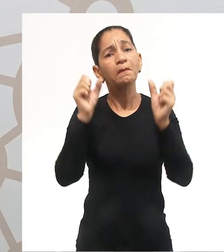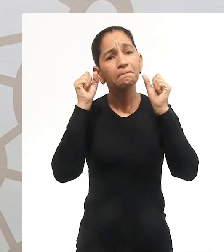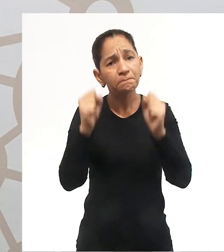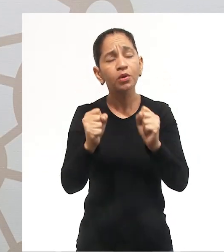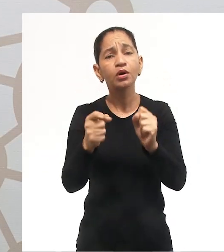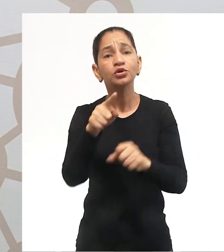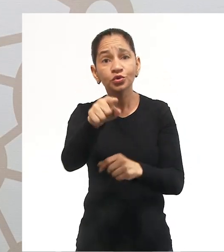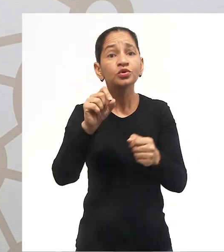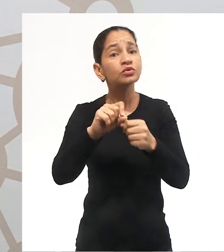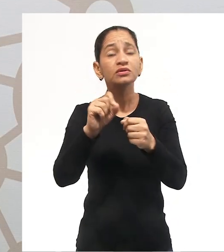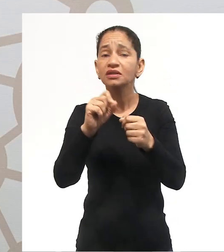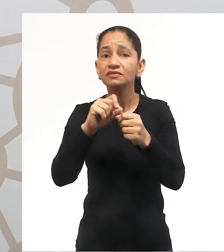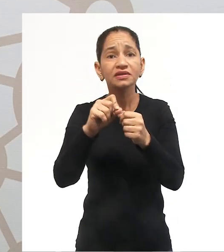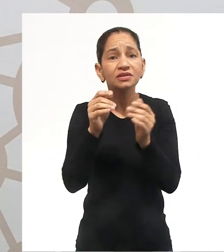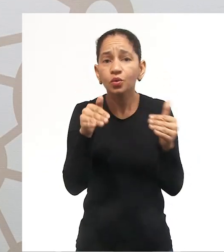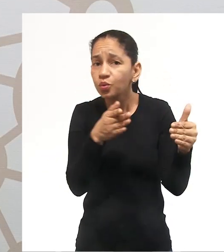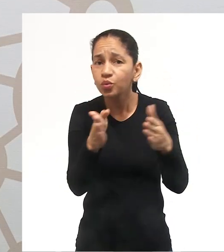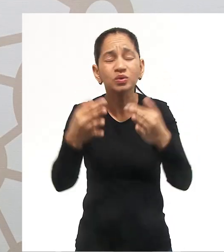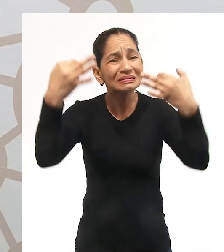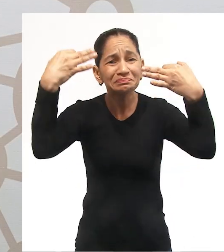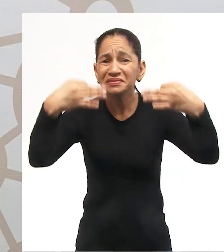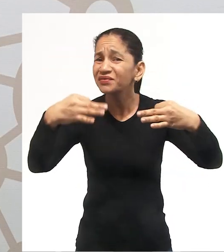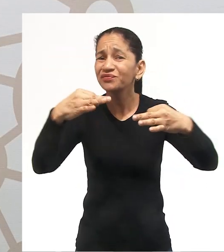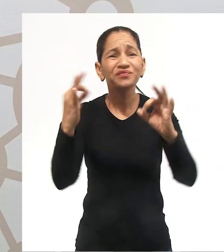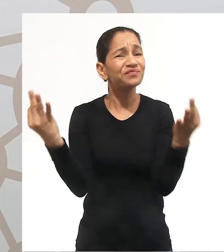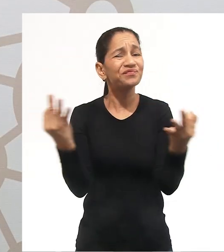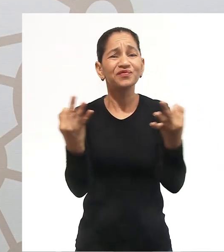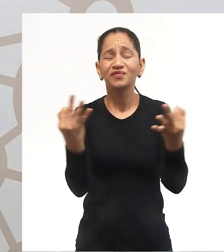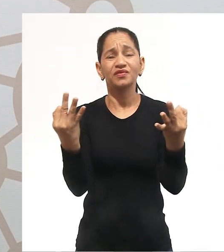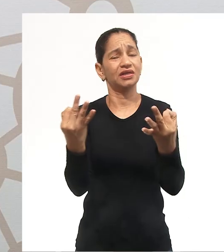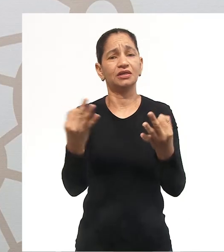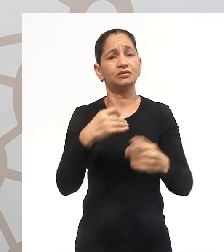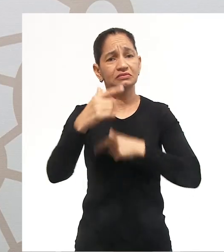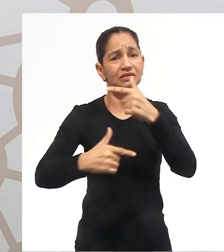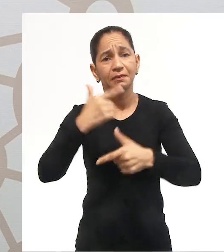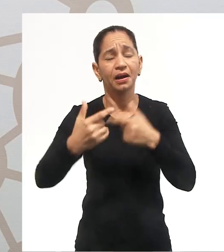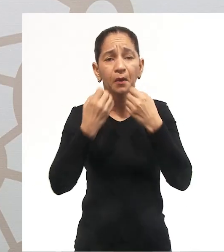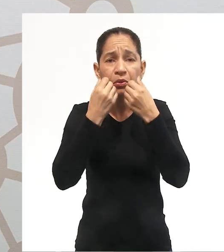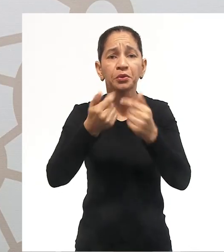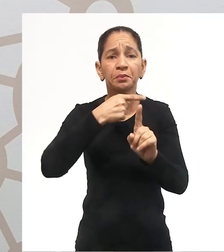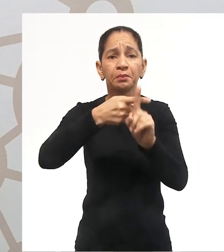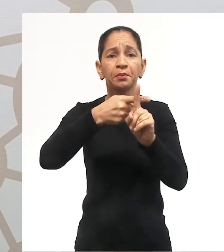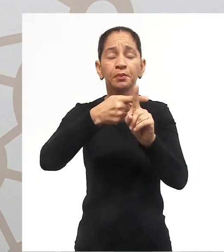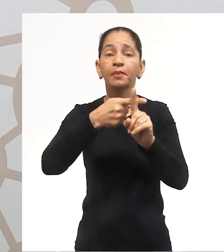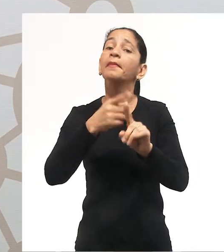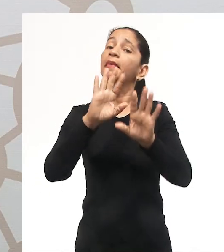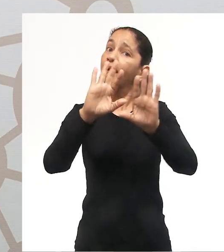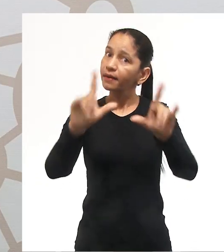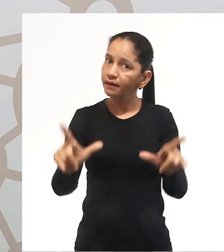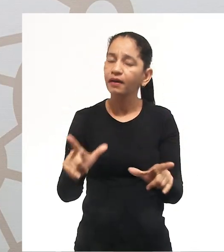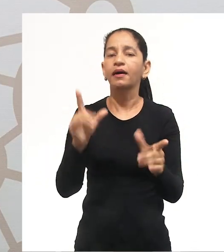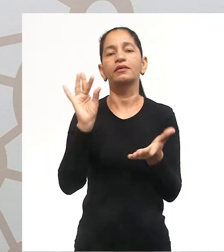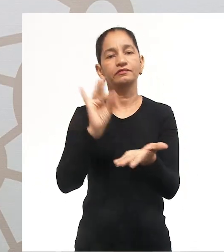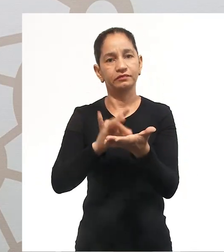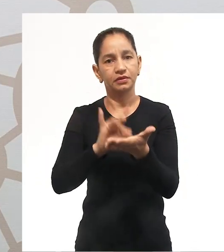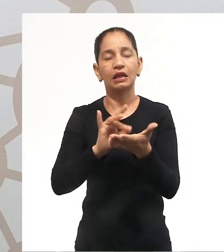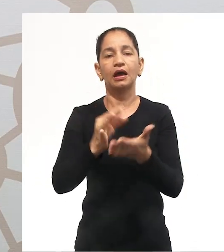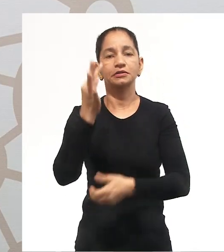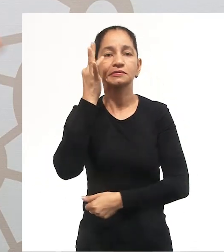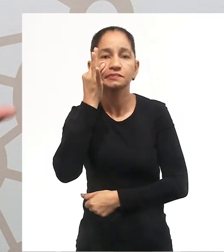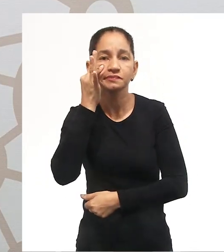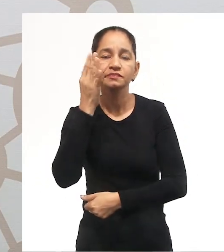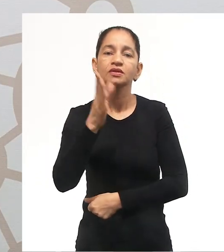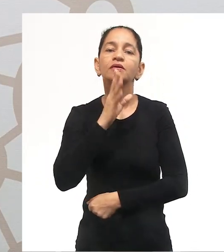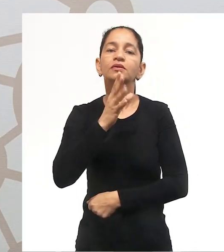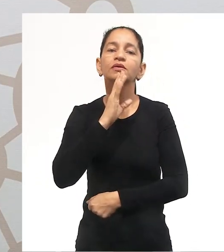ele que o que ele está fazendo está no caminho certo. Então, é claro que a gente tem que trabalhar com realidades. Você